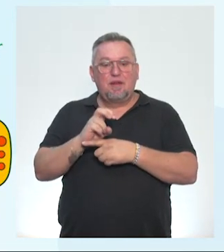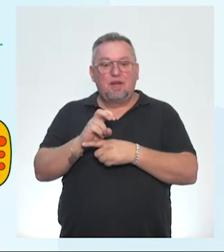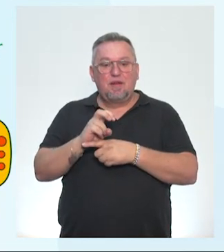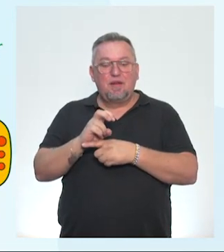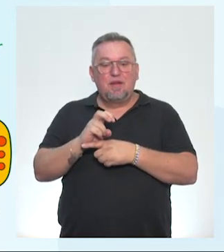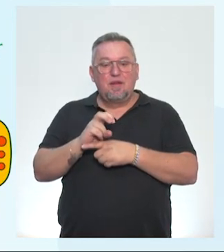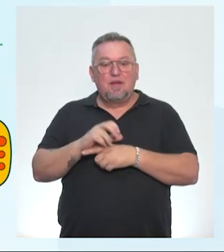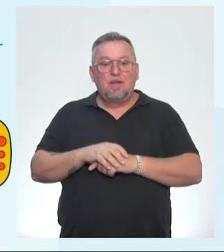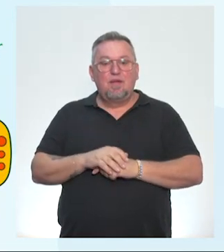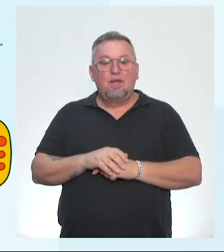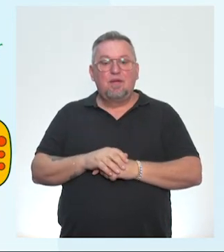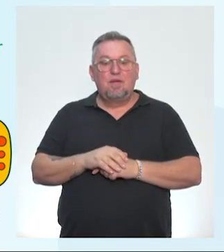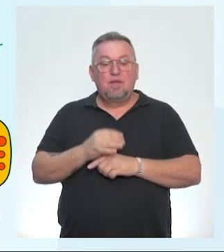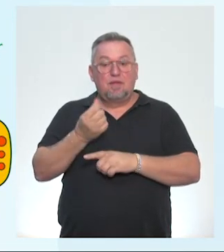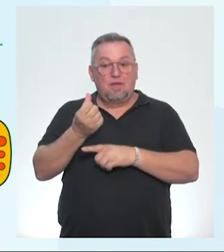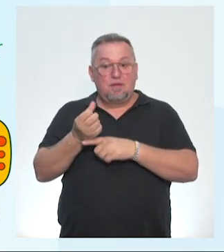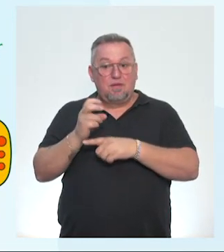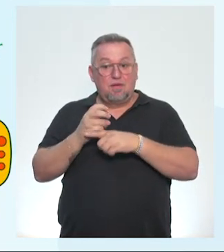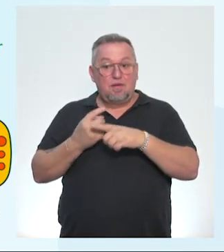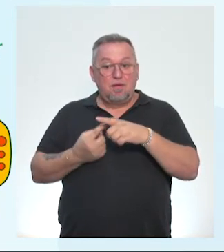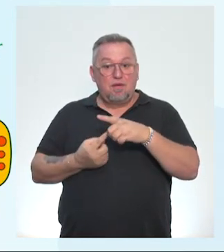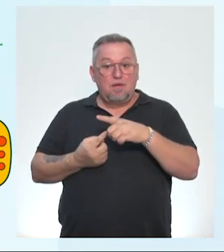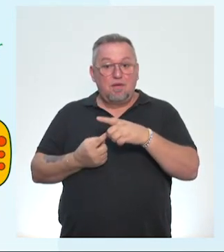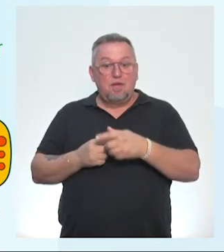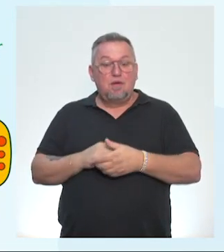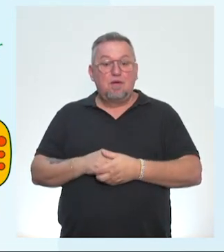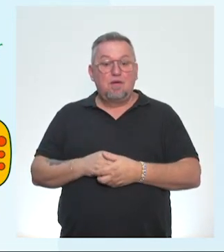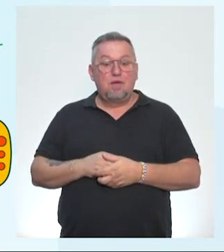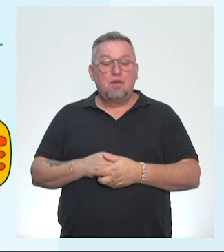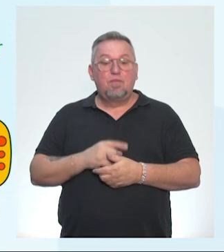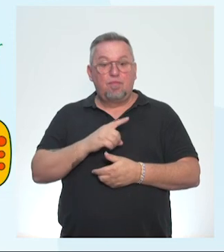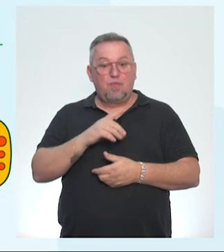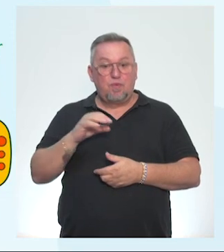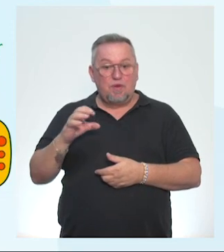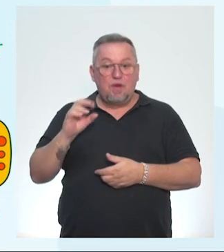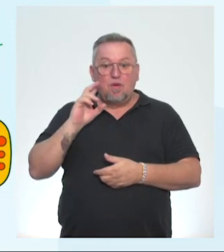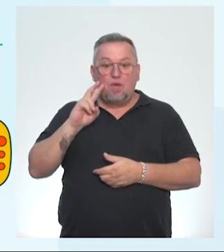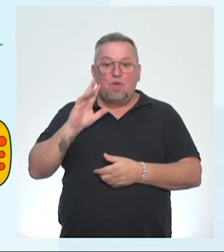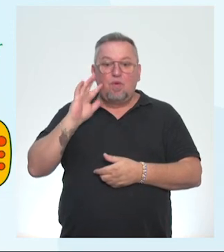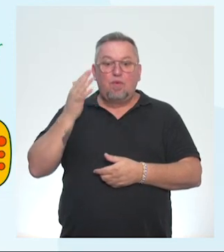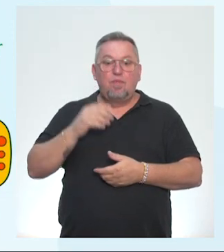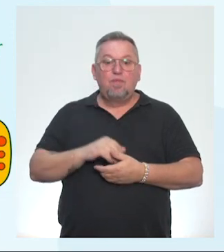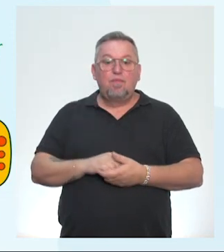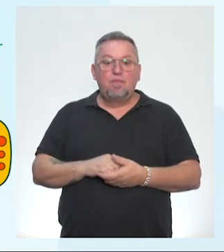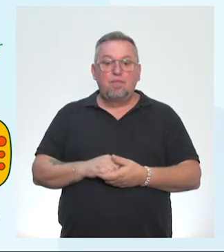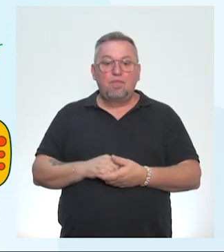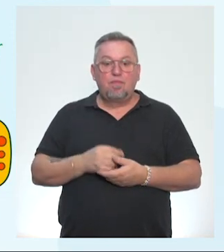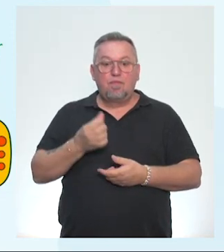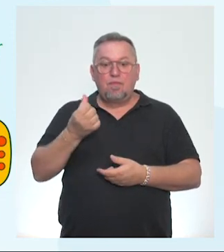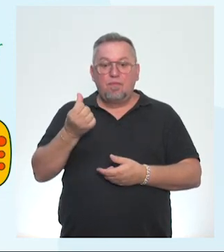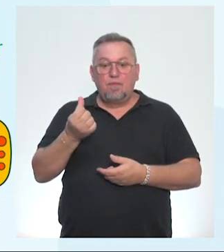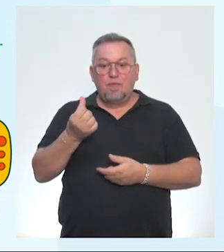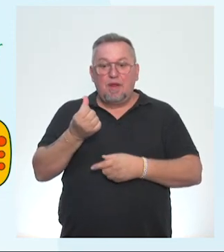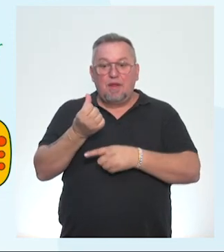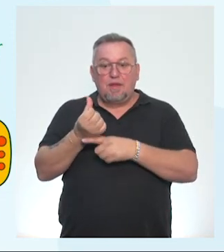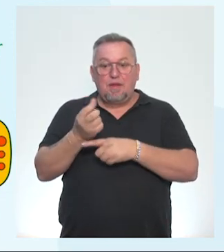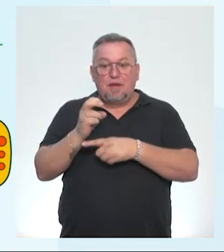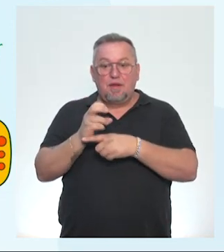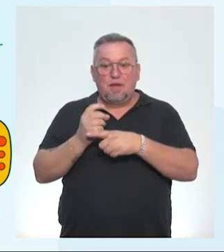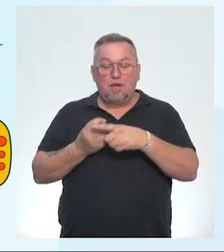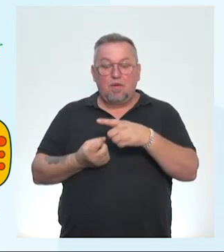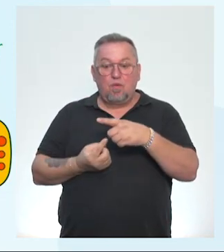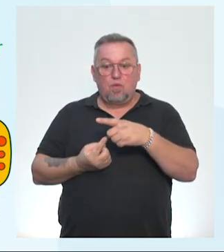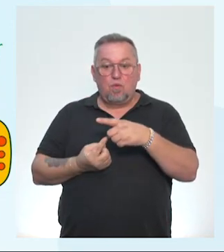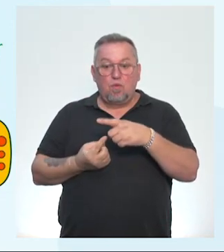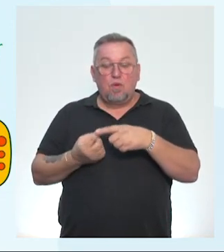Dividimos todo mundo, quando eu corto esses dois zeros, eu estou dividindo por 100. Olha o que nos restou aqui, ó, 65 sobre 1, que na prática é